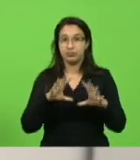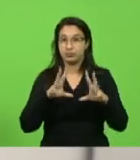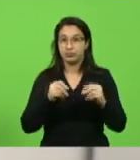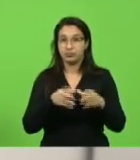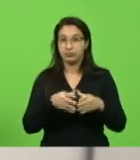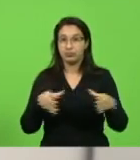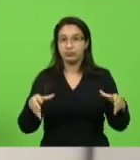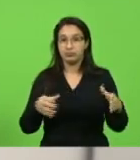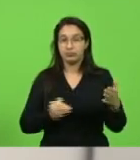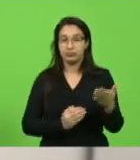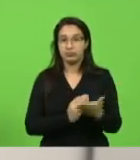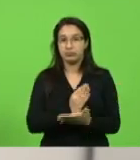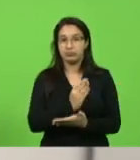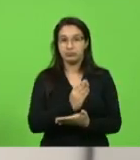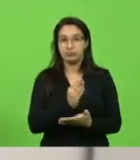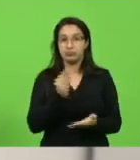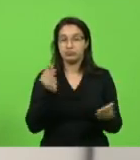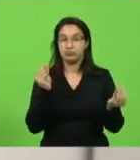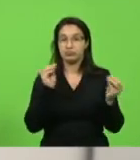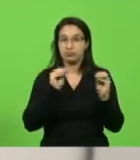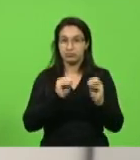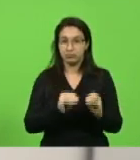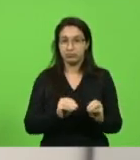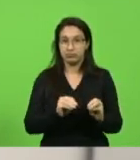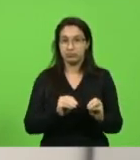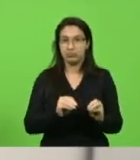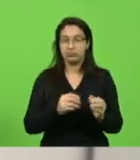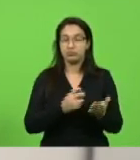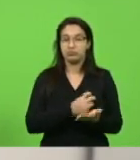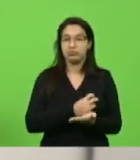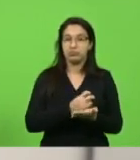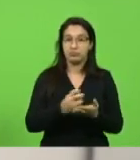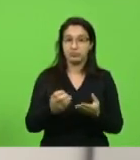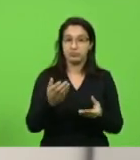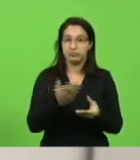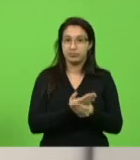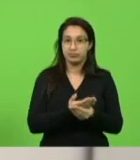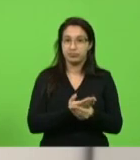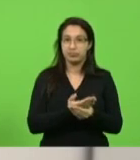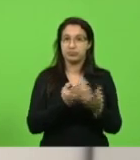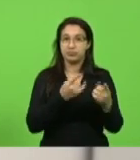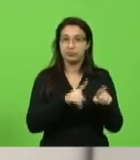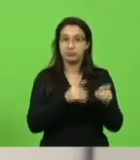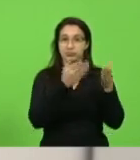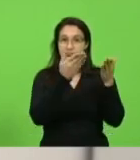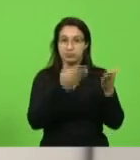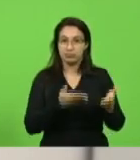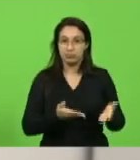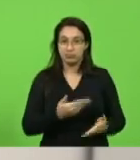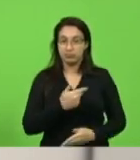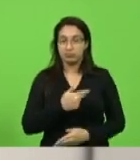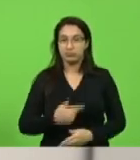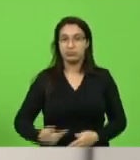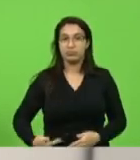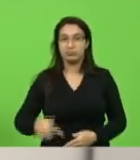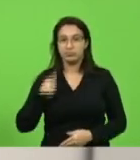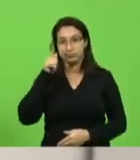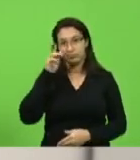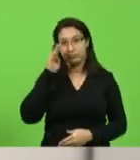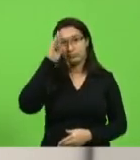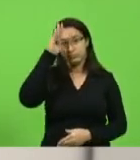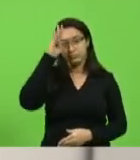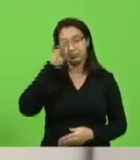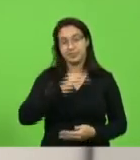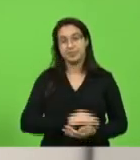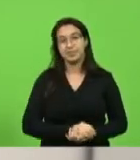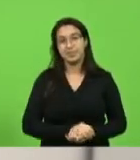para autorizar a instauração do processo de impeachment em face do excelentíssimo senhor governador Carlos Moisés da Silva,